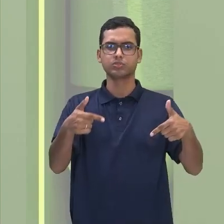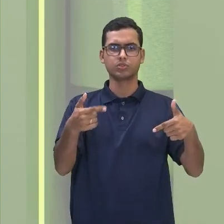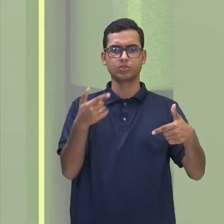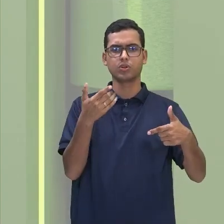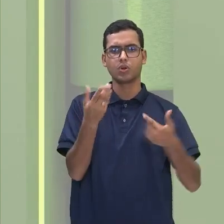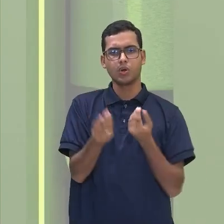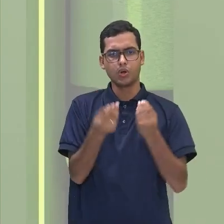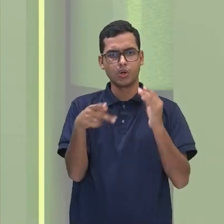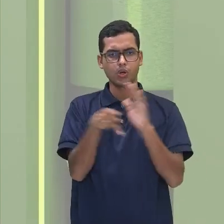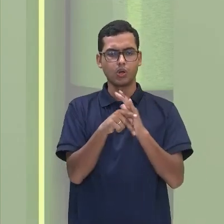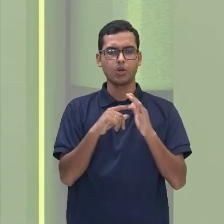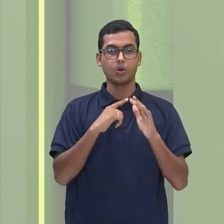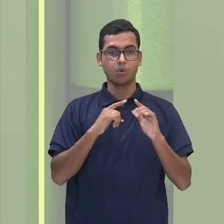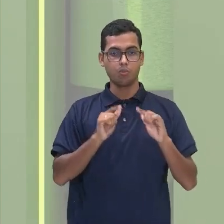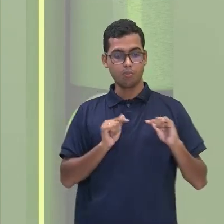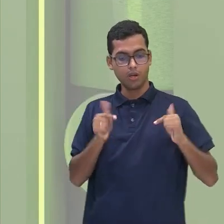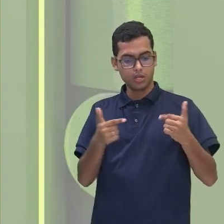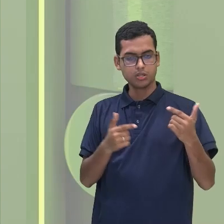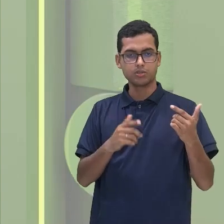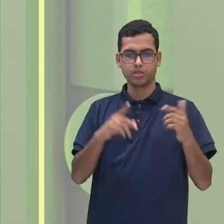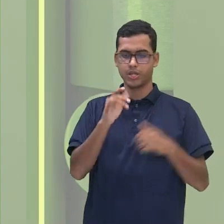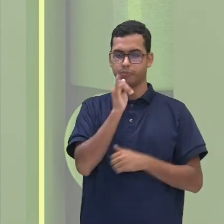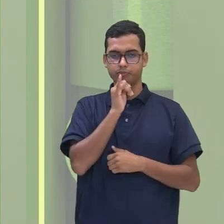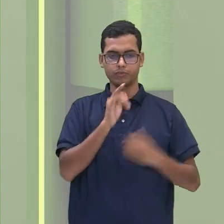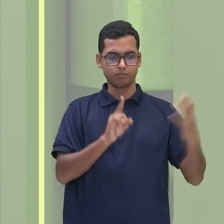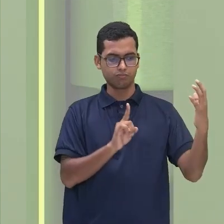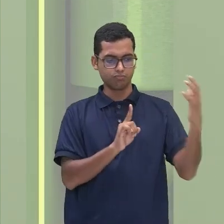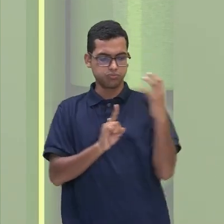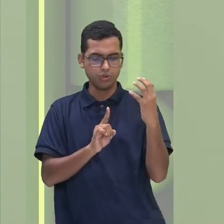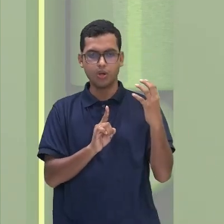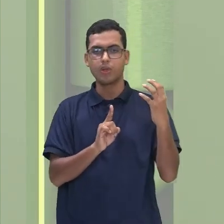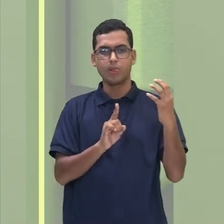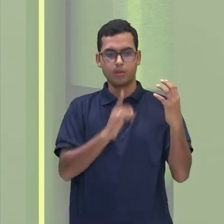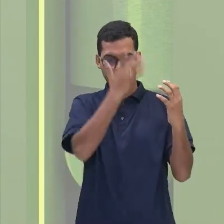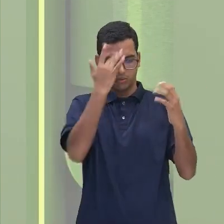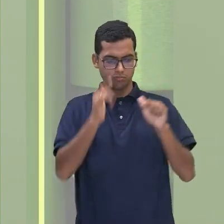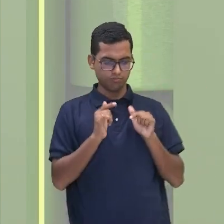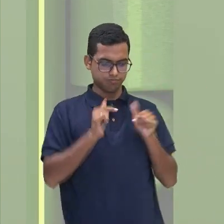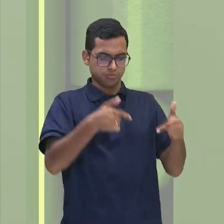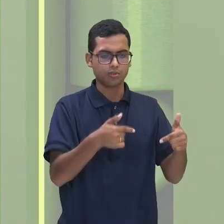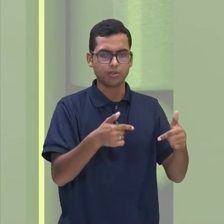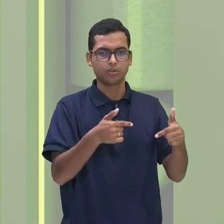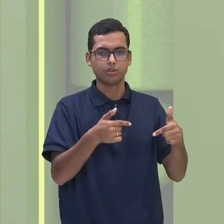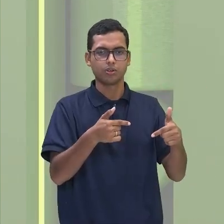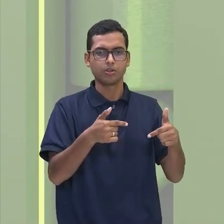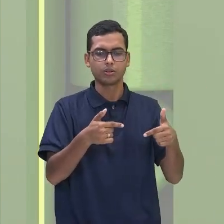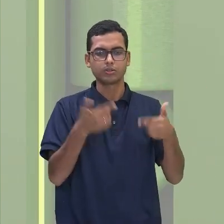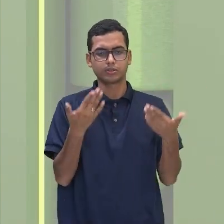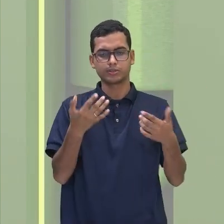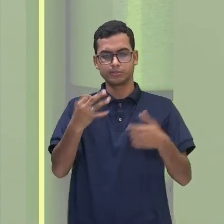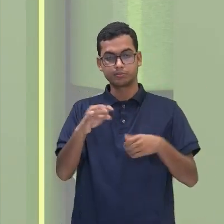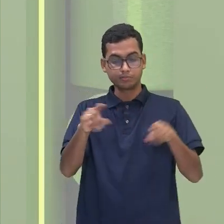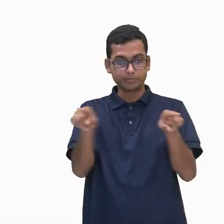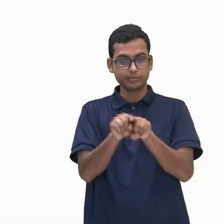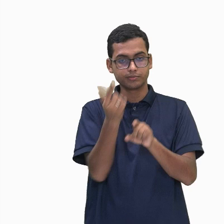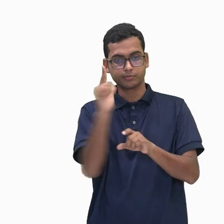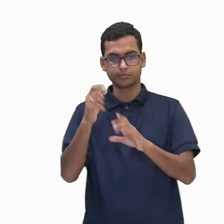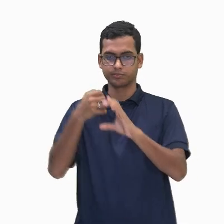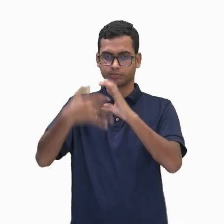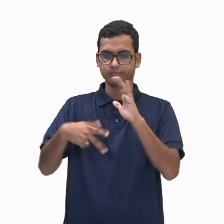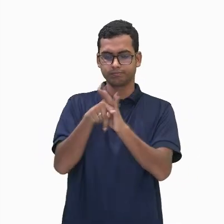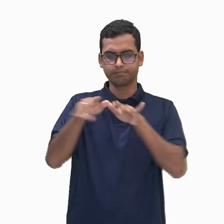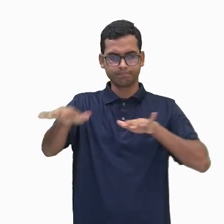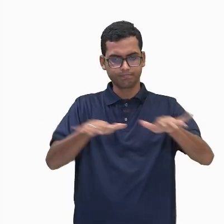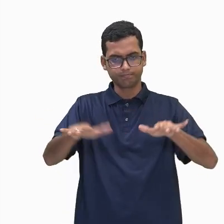conforme uma ação que está ocorrendo naquele ambiente em que vivem. Vamos para uma outra característica que é de